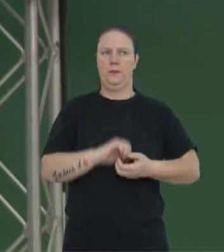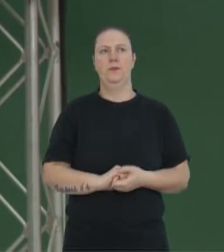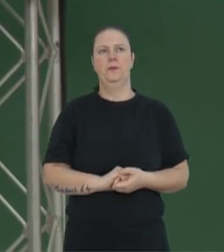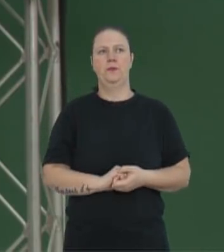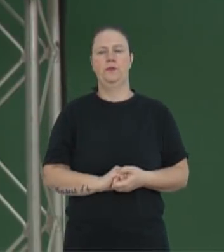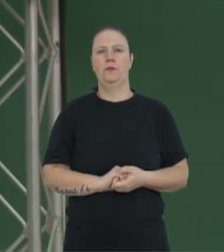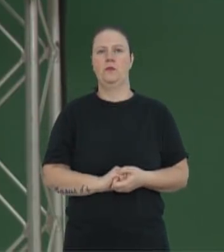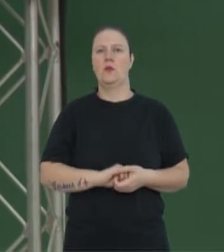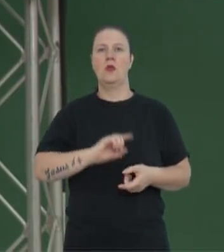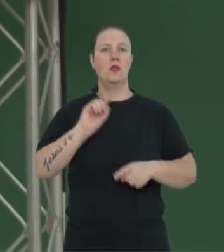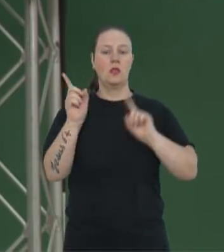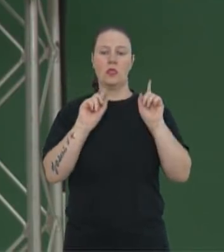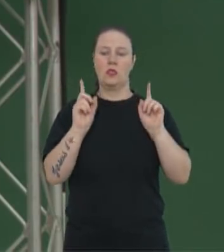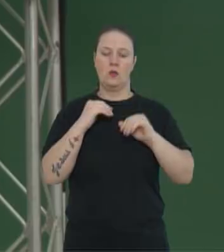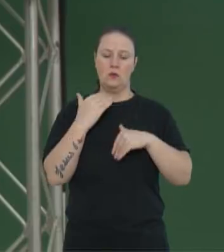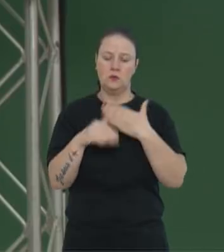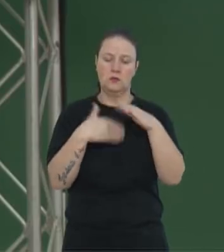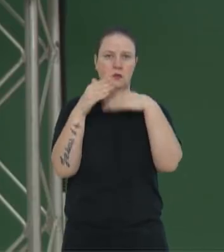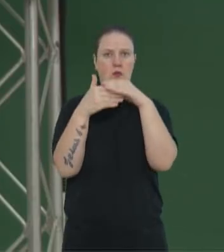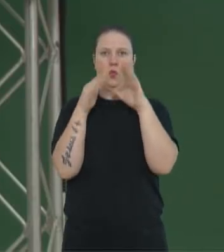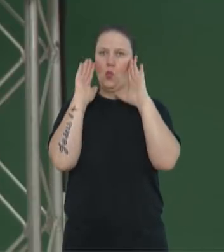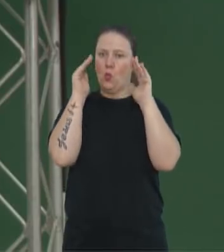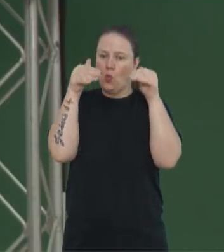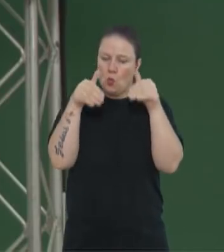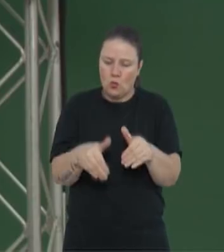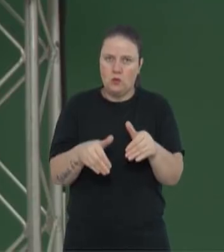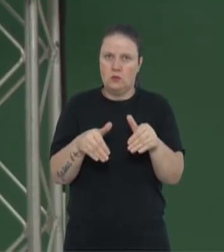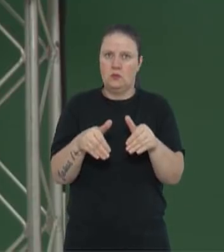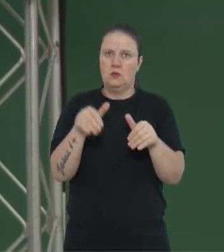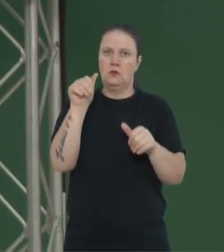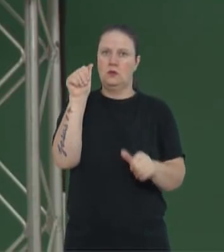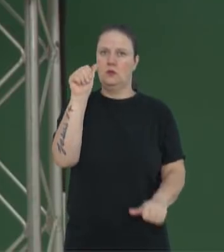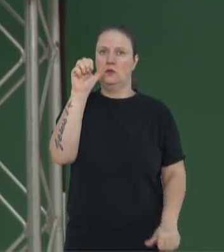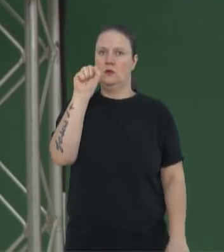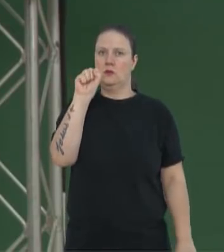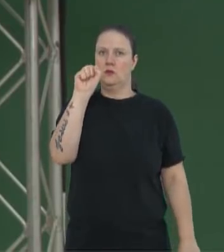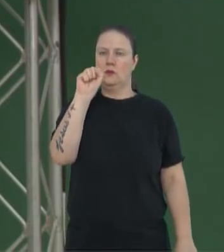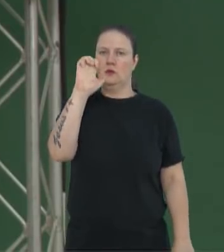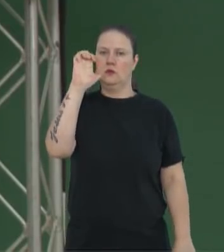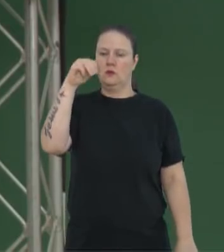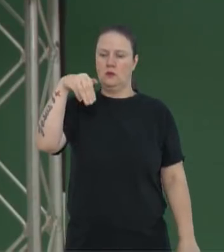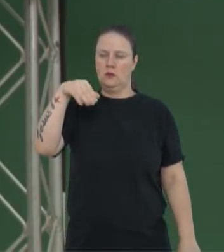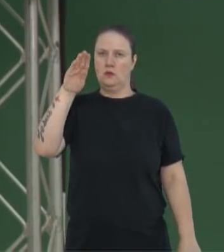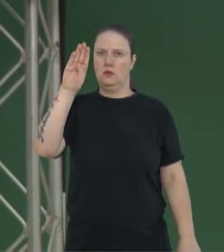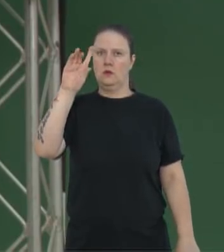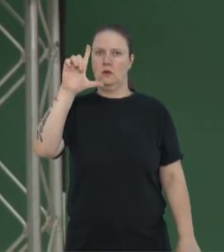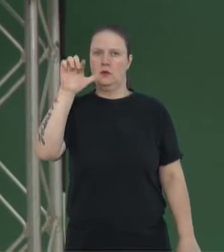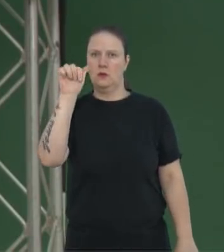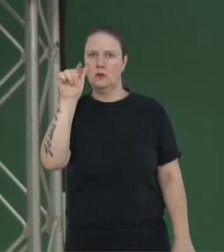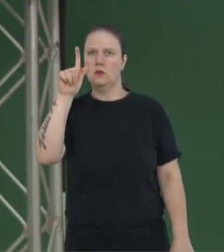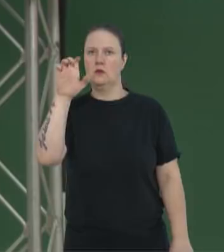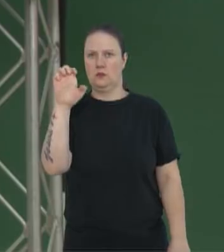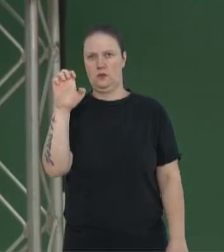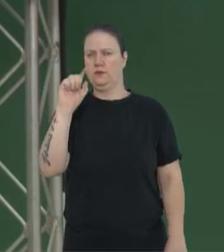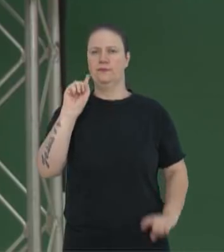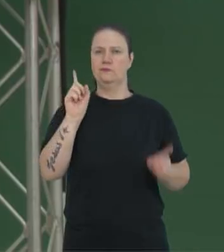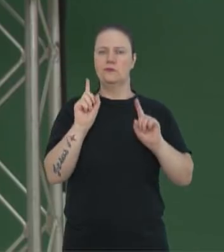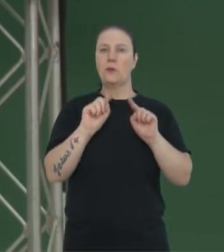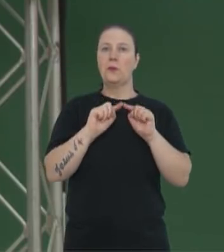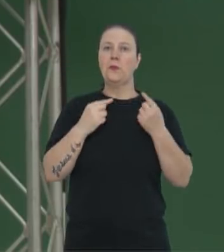Ela não desenvolveu essencialmente a assemblagem. Entre as várias ações que o dadaísmo vai tomar,